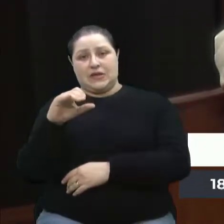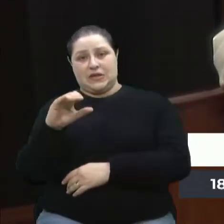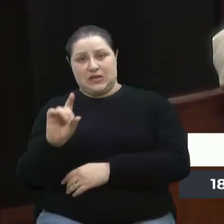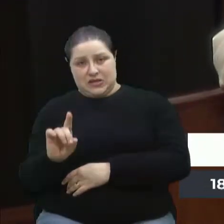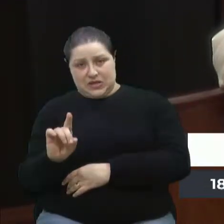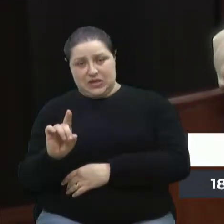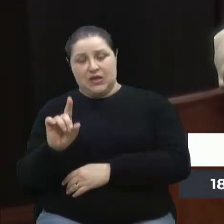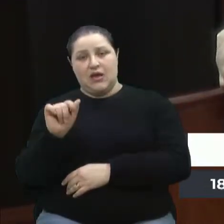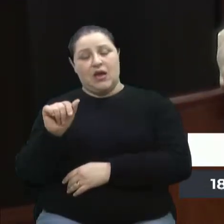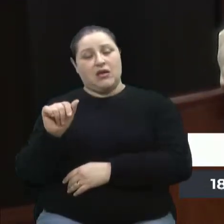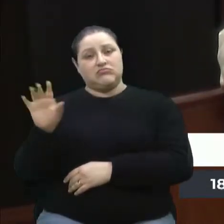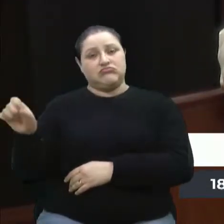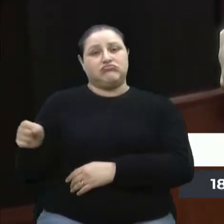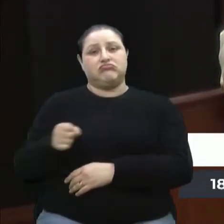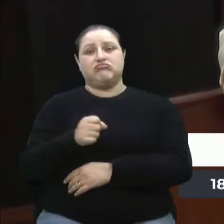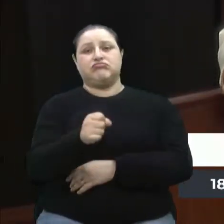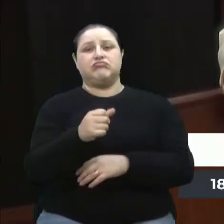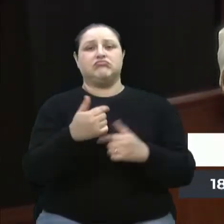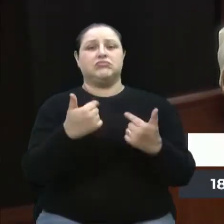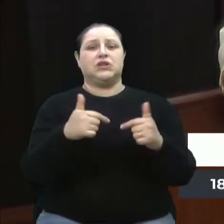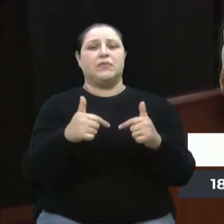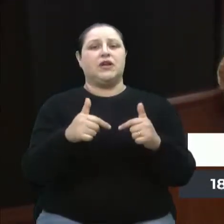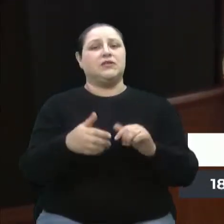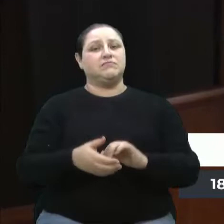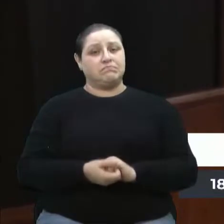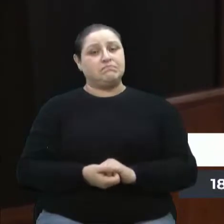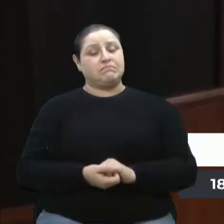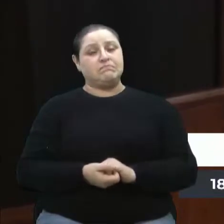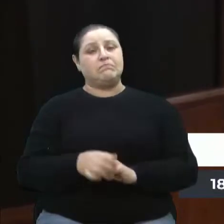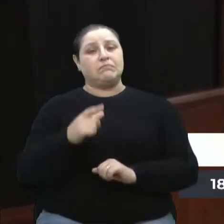sejam inseridas no mercado de trabalho.